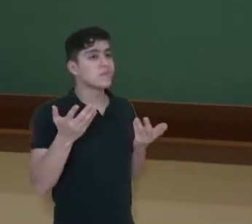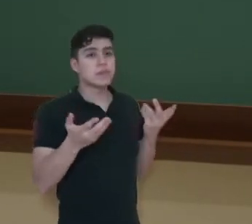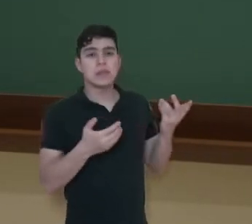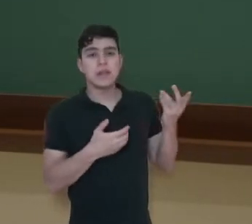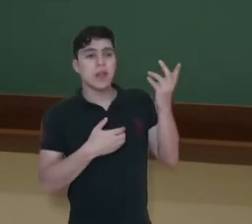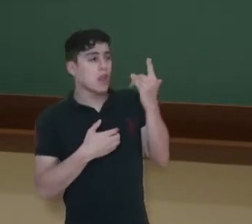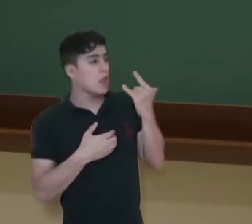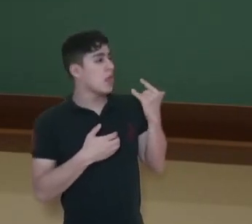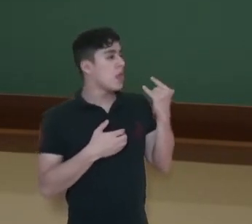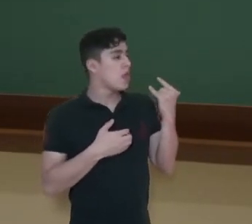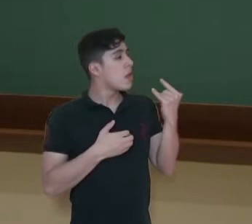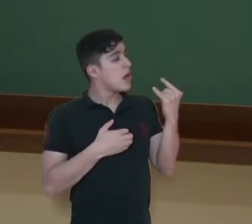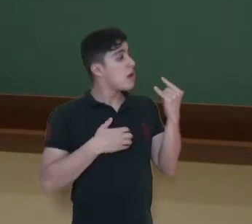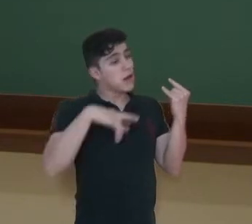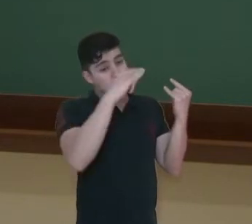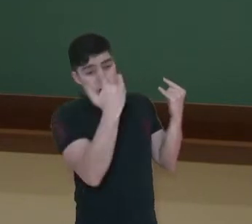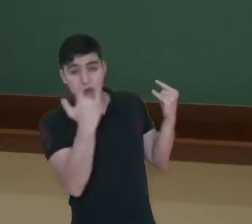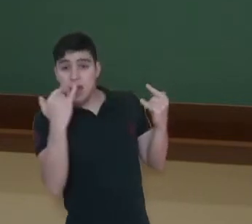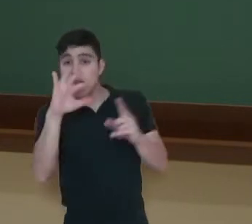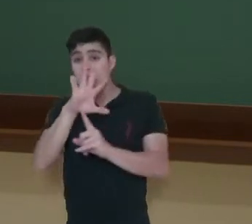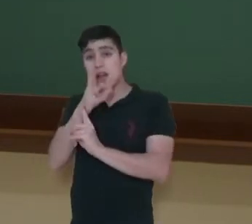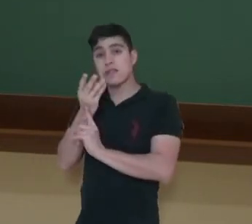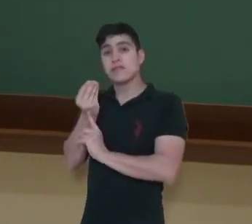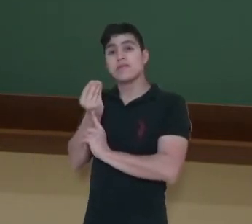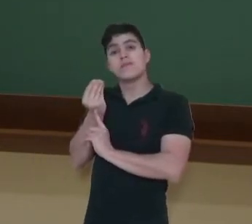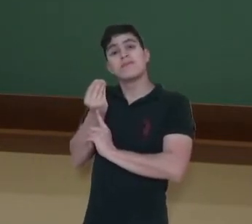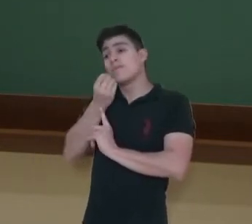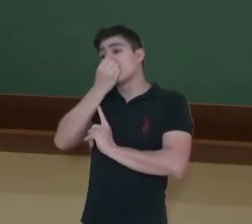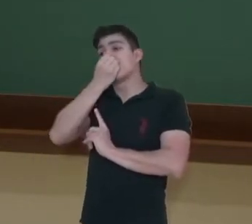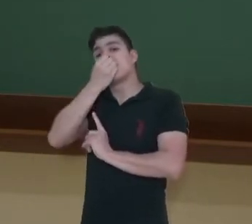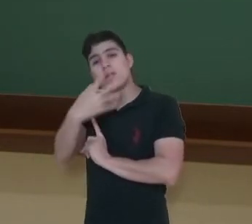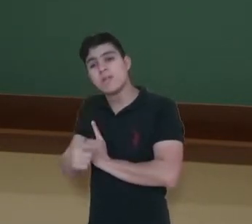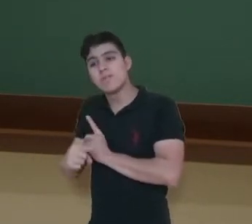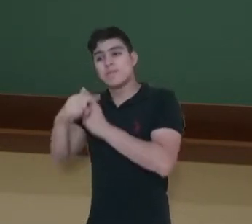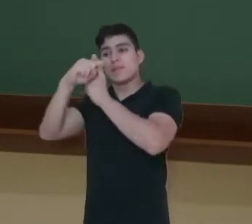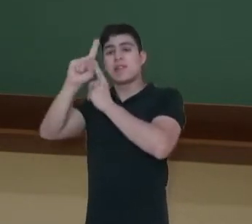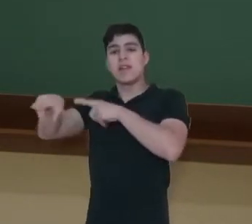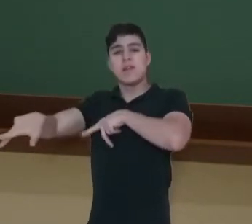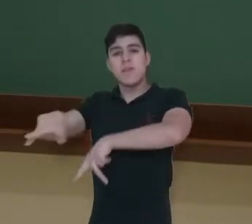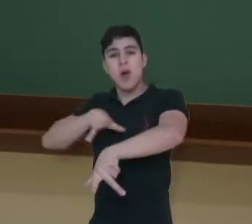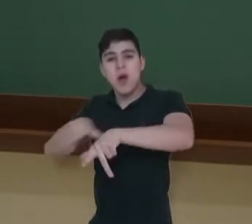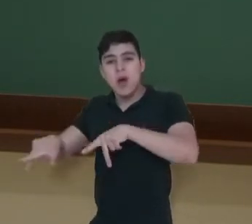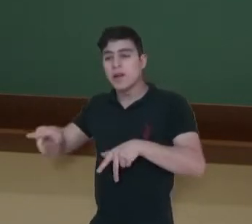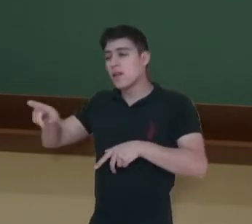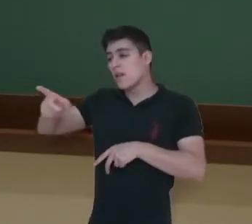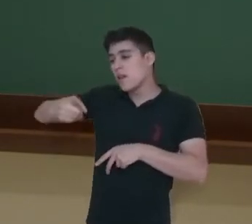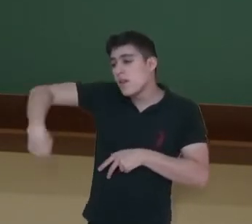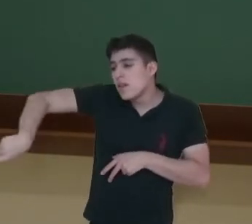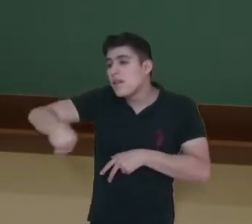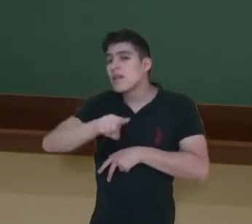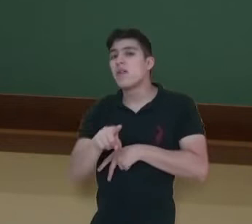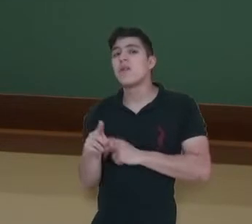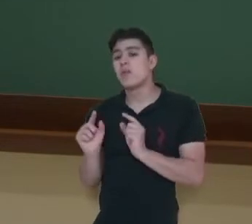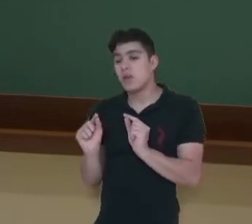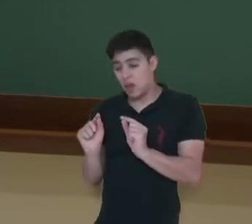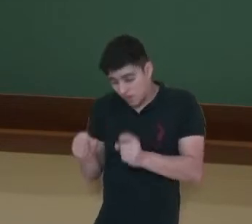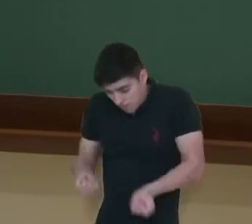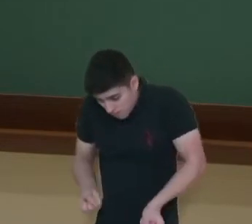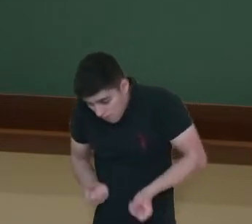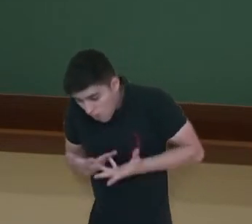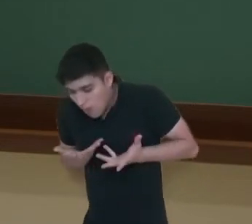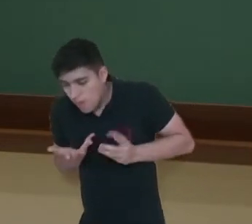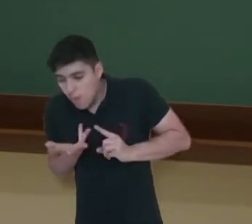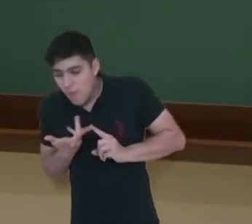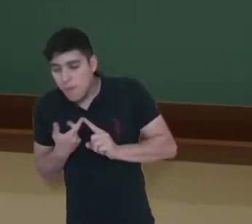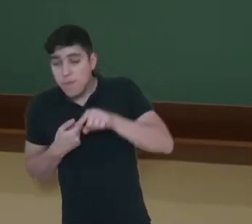da arte de não participar disso, mas ele pode participar do movimento do bem, o movimento hip hop. Então ele pode de repente ele fazer música falando sobre o que